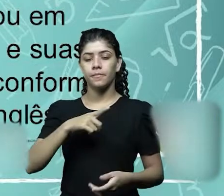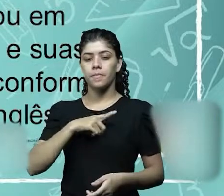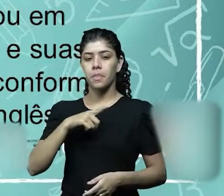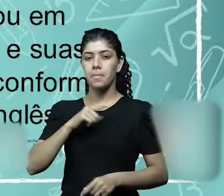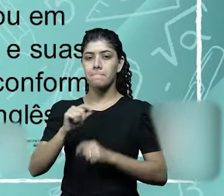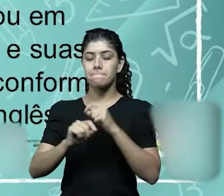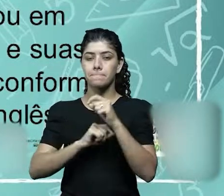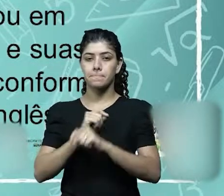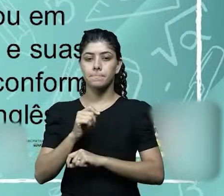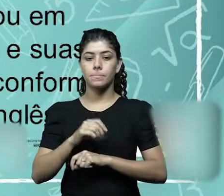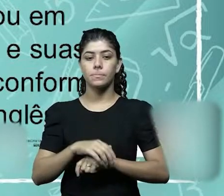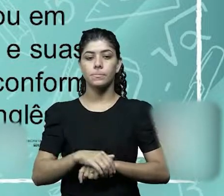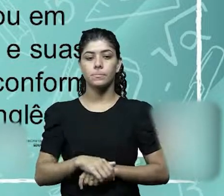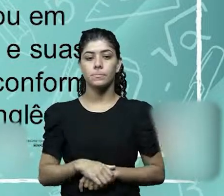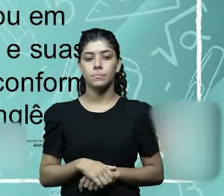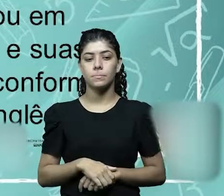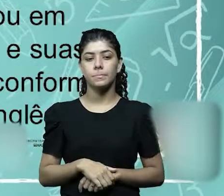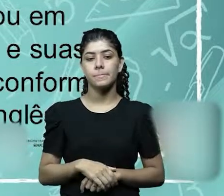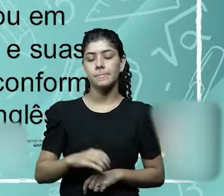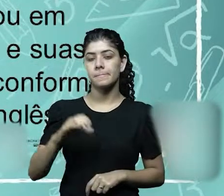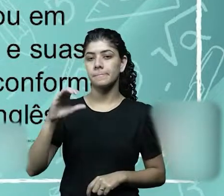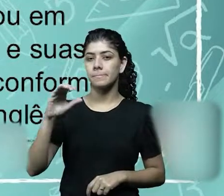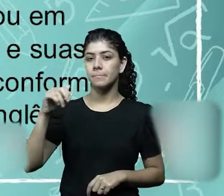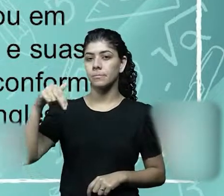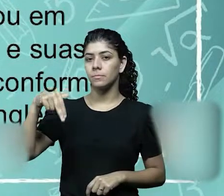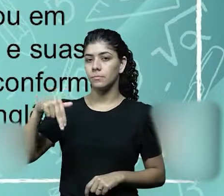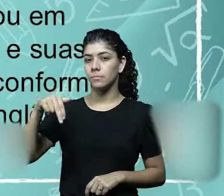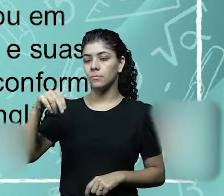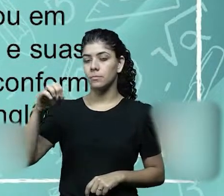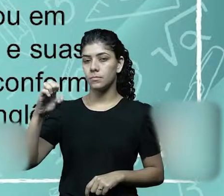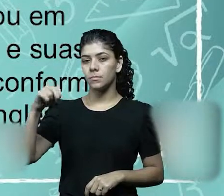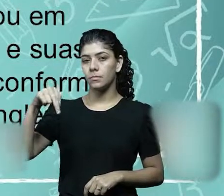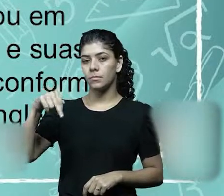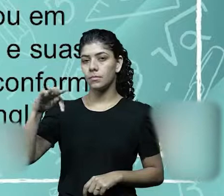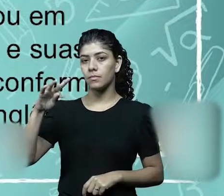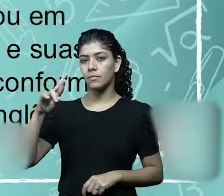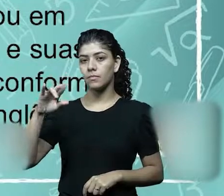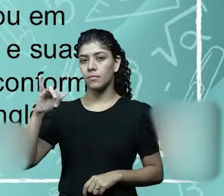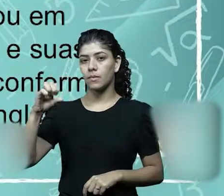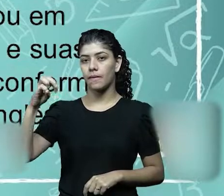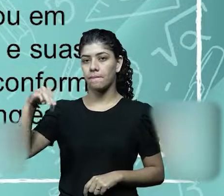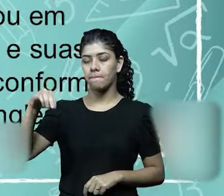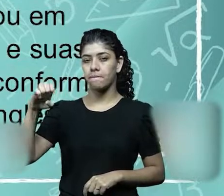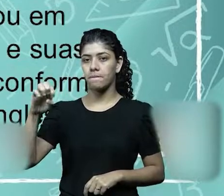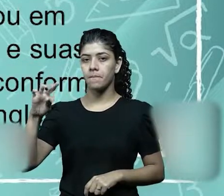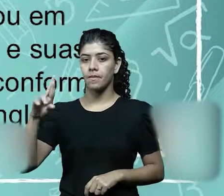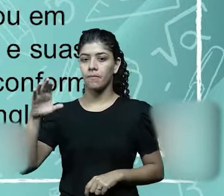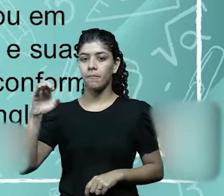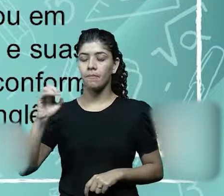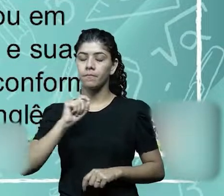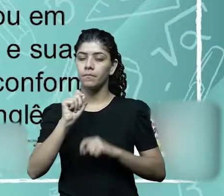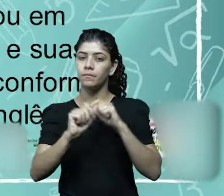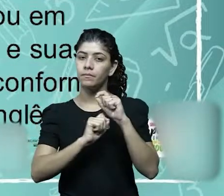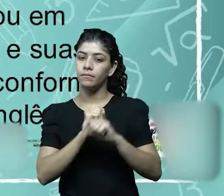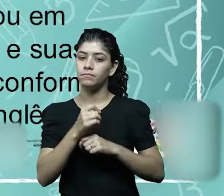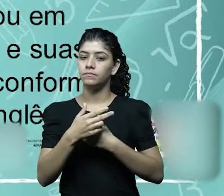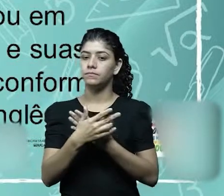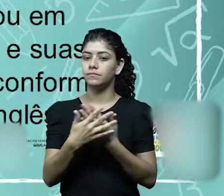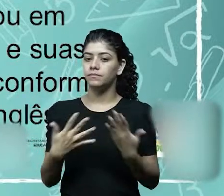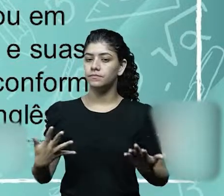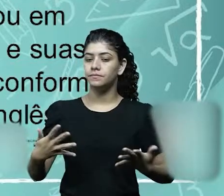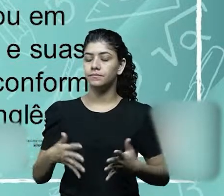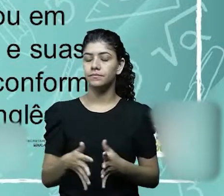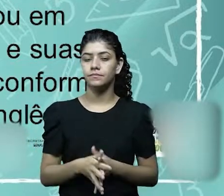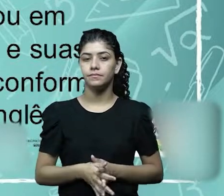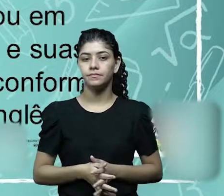as medidas em centímetros e milímetros, conforme o sistema métrico, ou em polegadas e